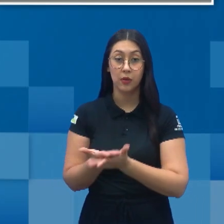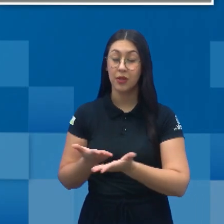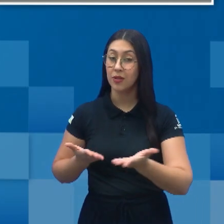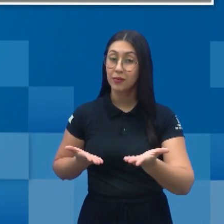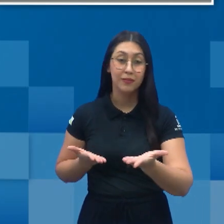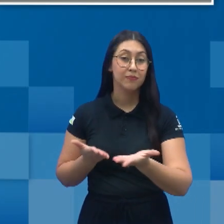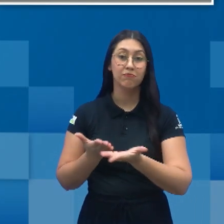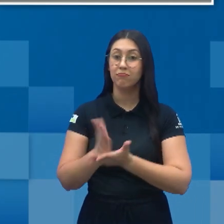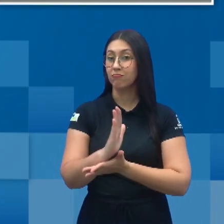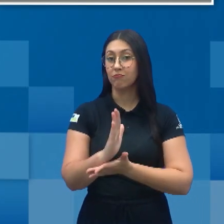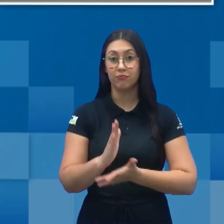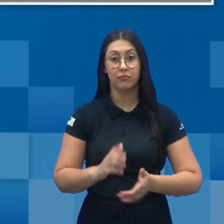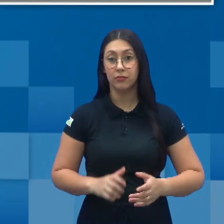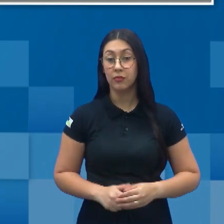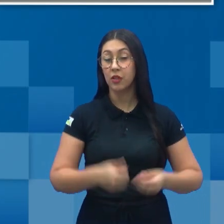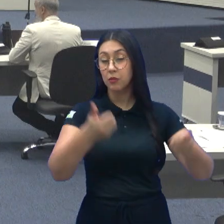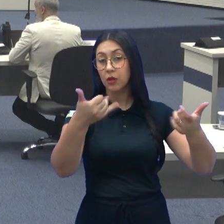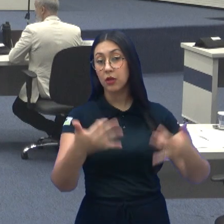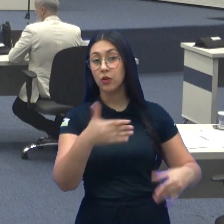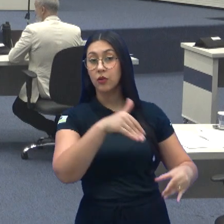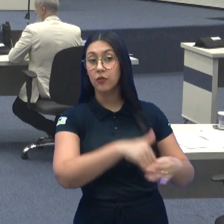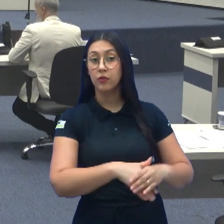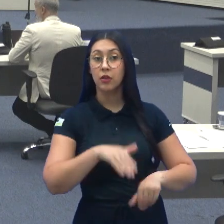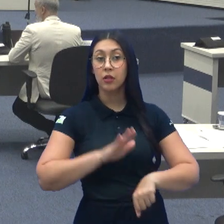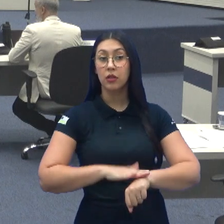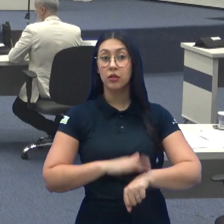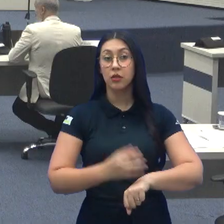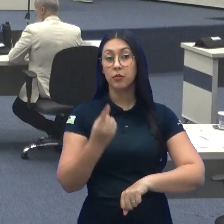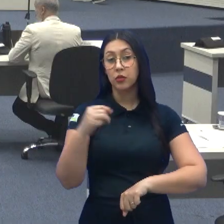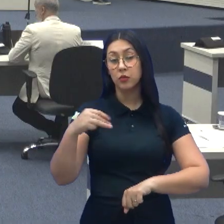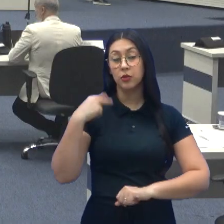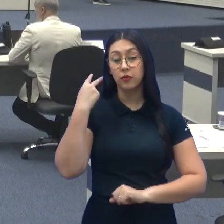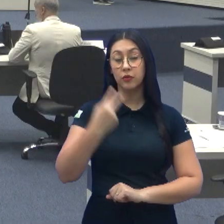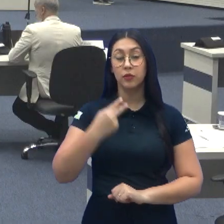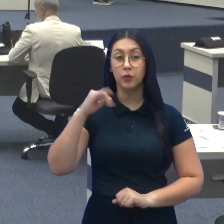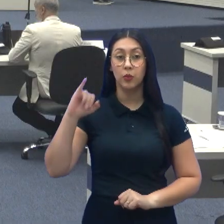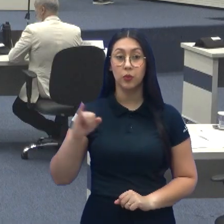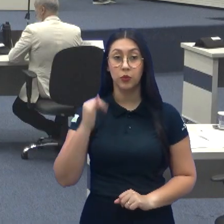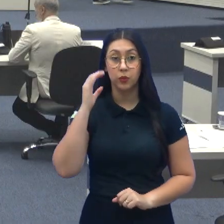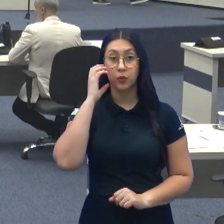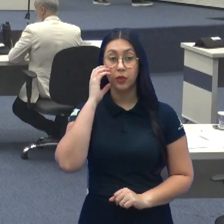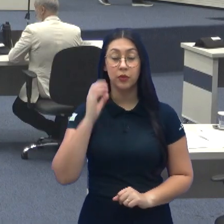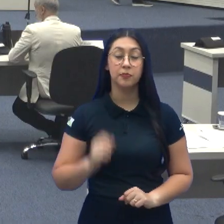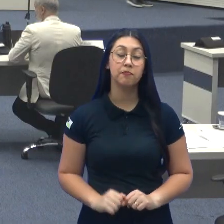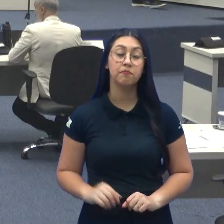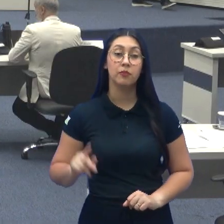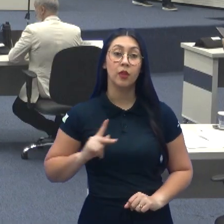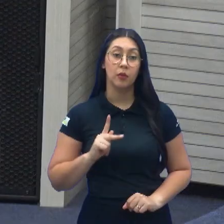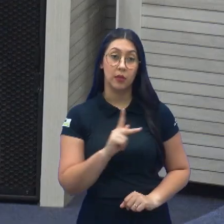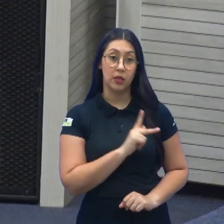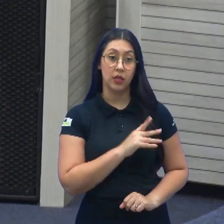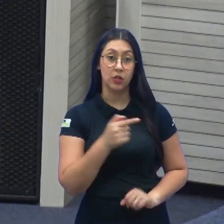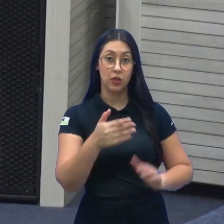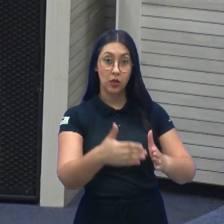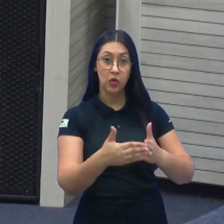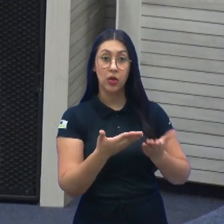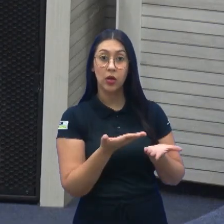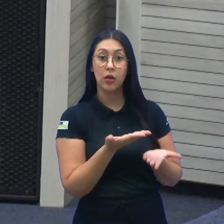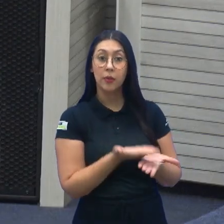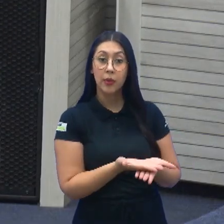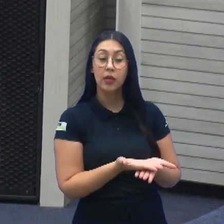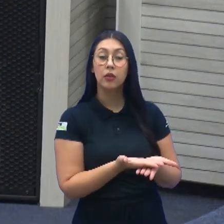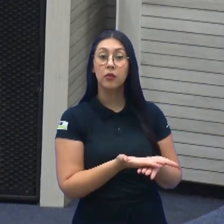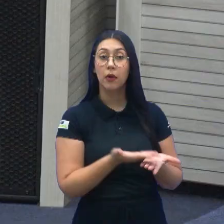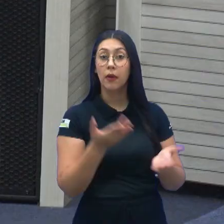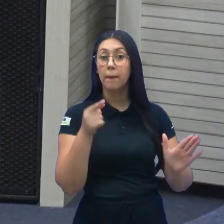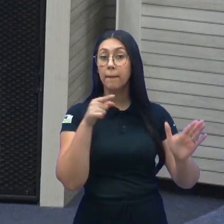requerimento está rejeitado. Justificativa de votação por tempo de 1 minuto, a vereadora Juliana Fraga. Senhor presidente, esse requerimento é perguntando para a